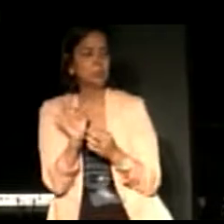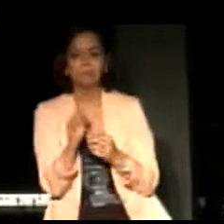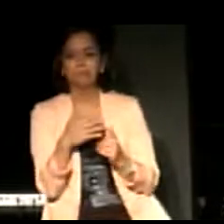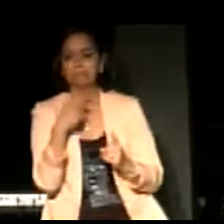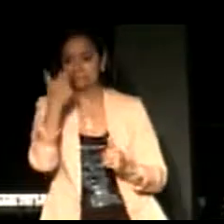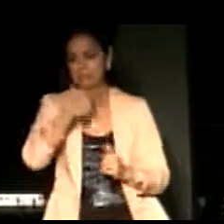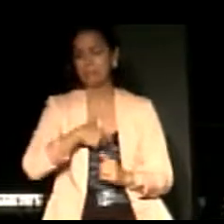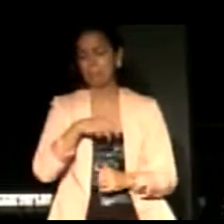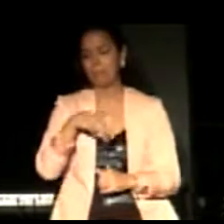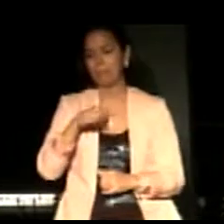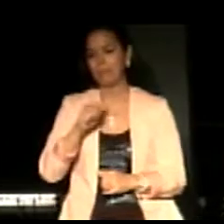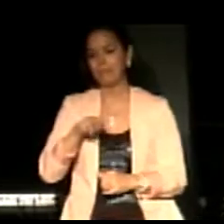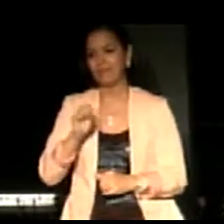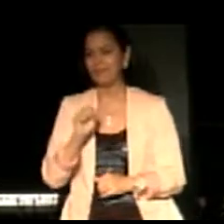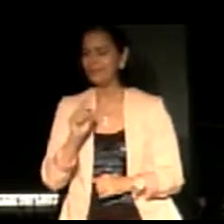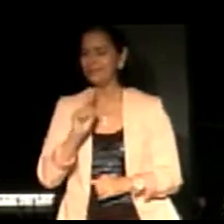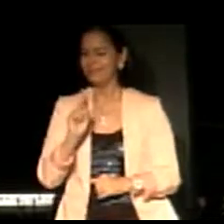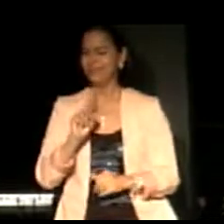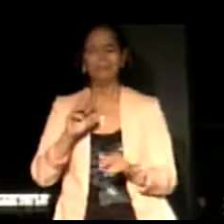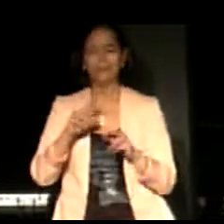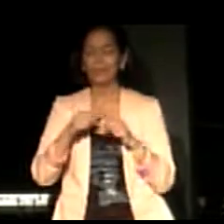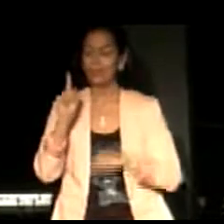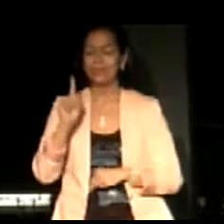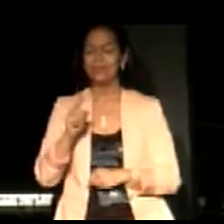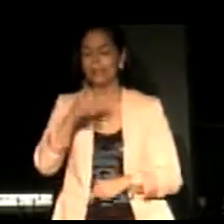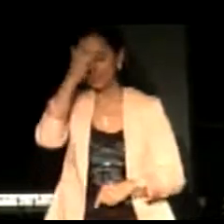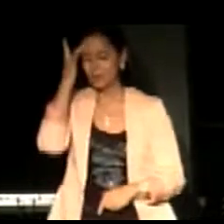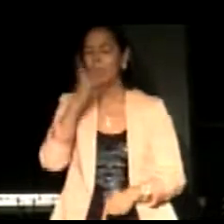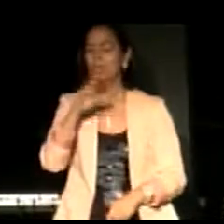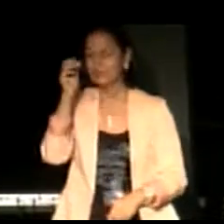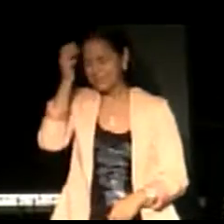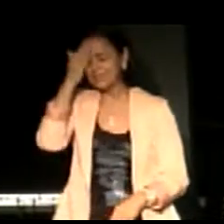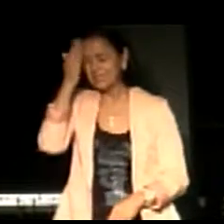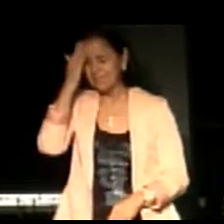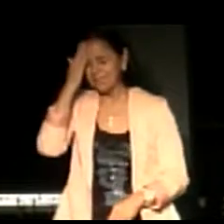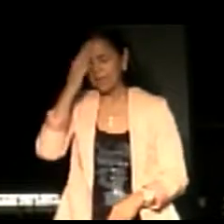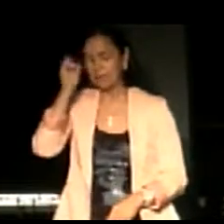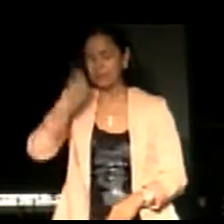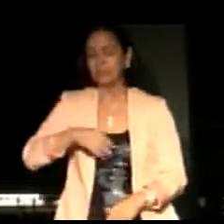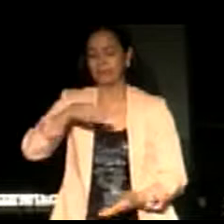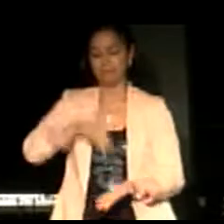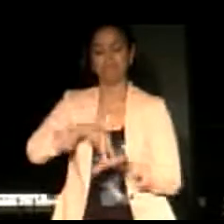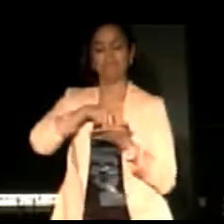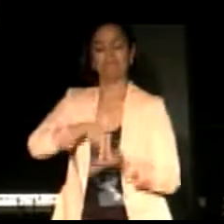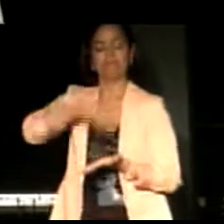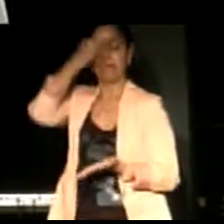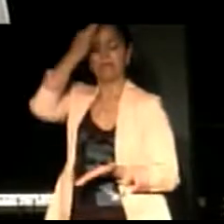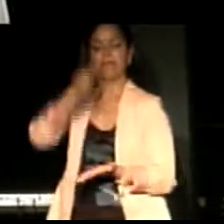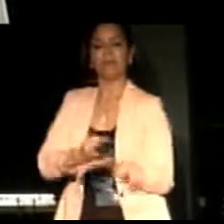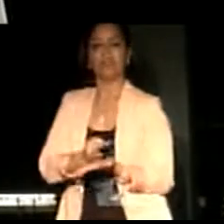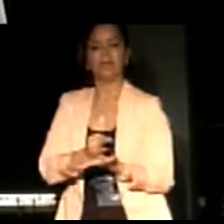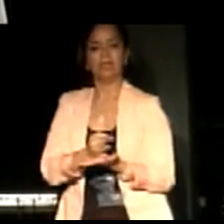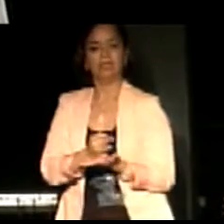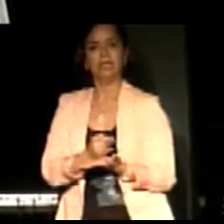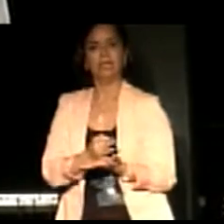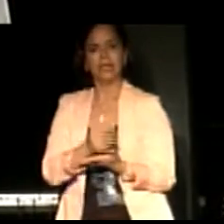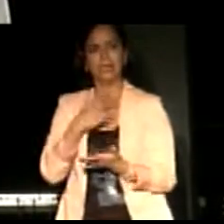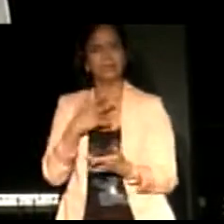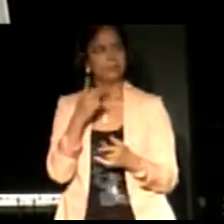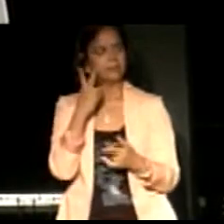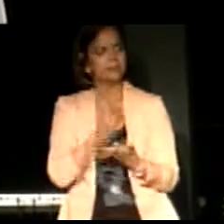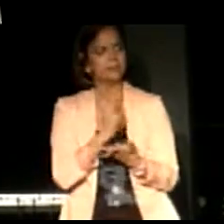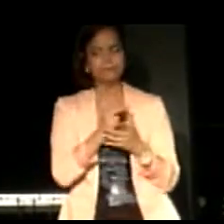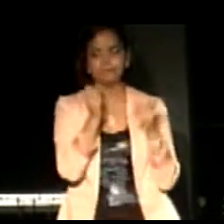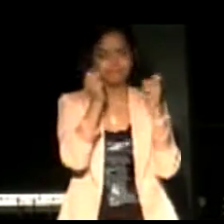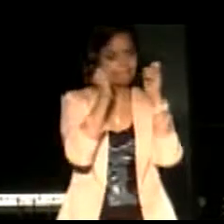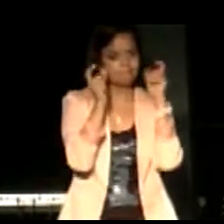manso, ele sabe o que quer. Ele tem uma firme fé. ele se importa para valer.